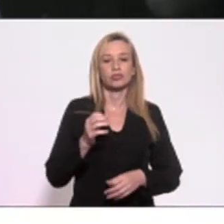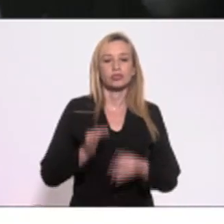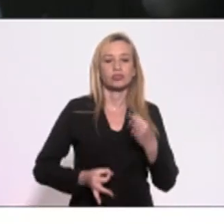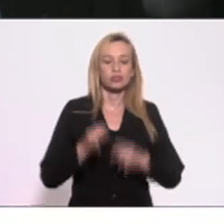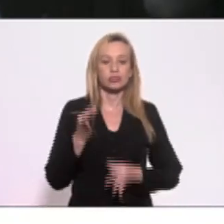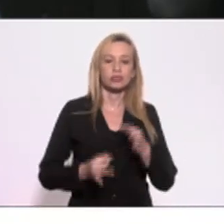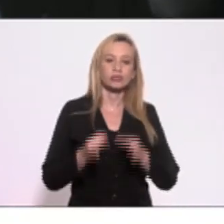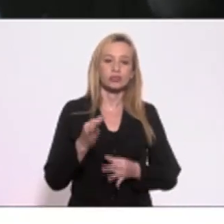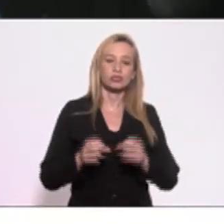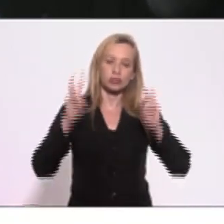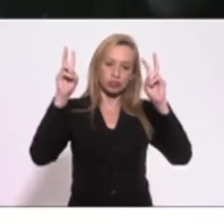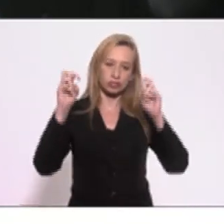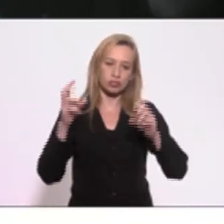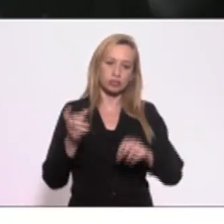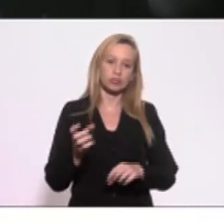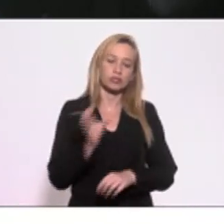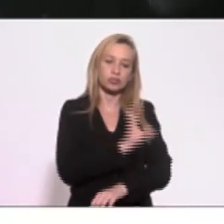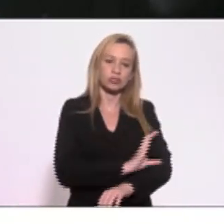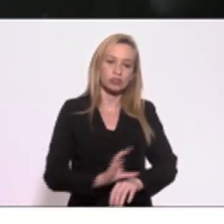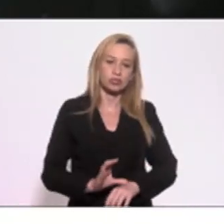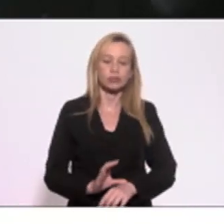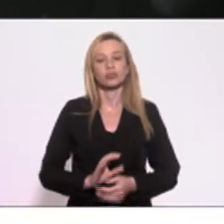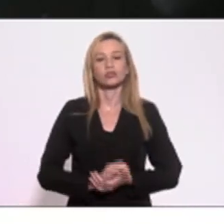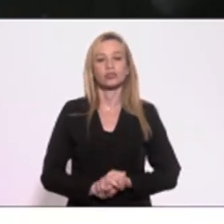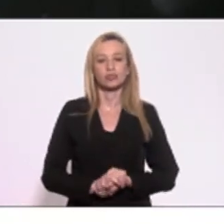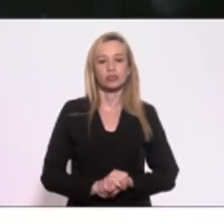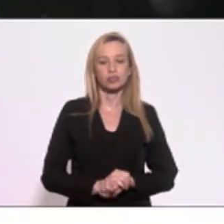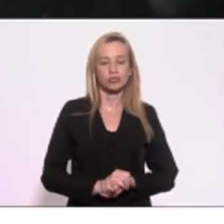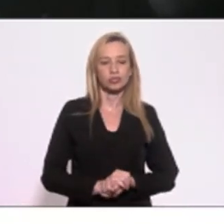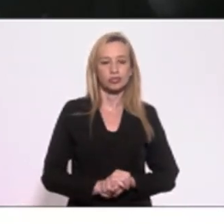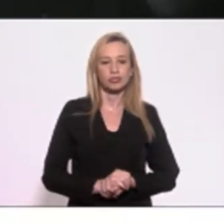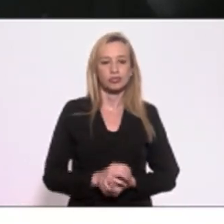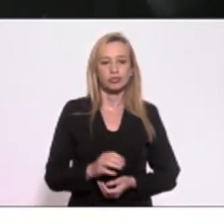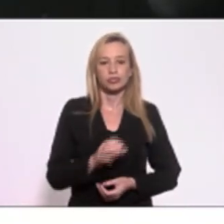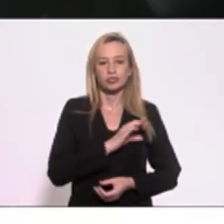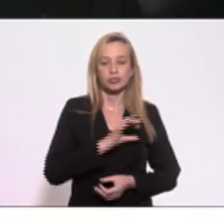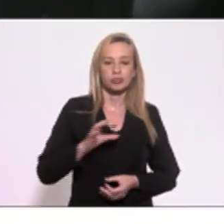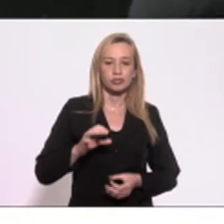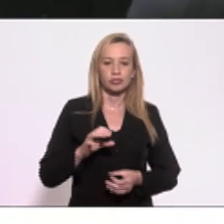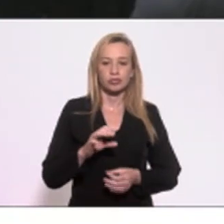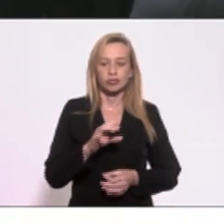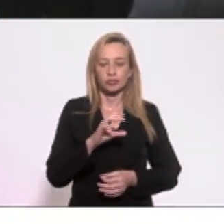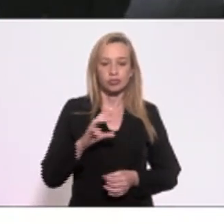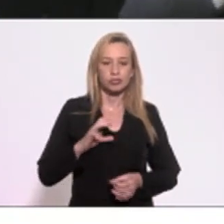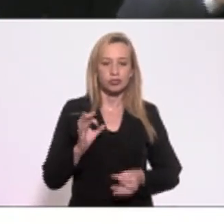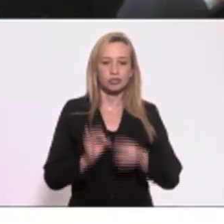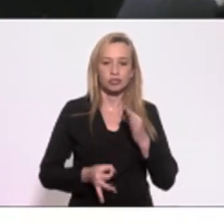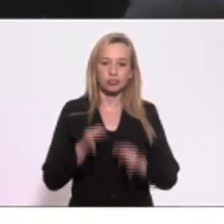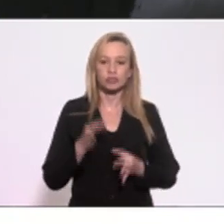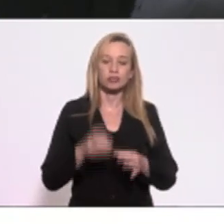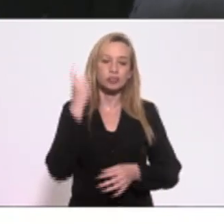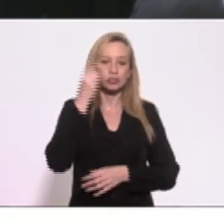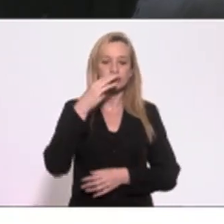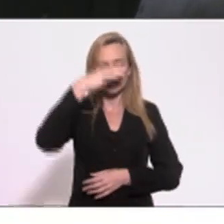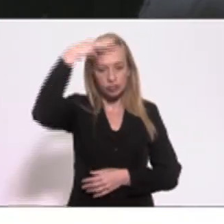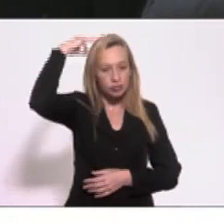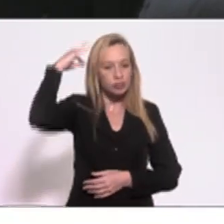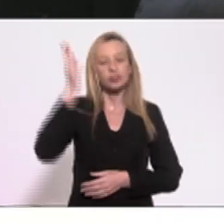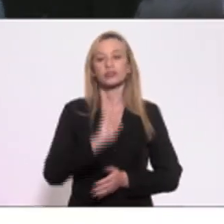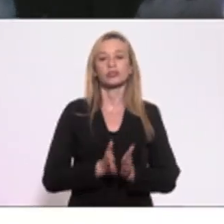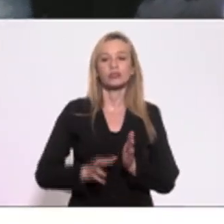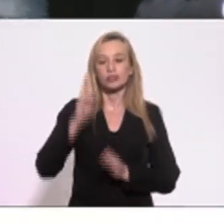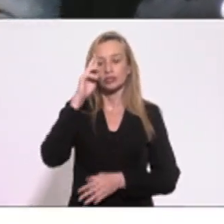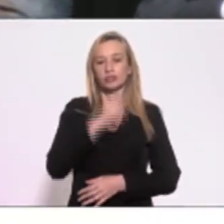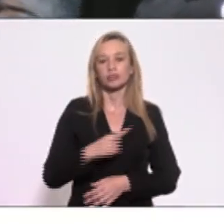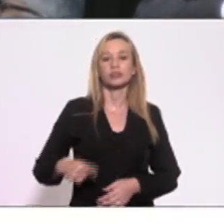de Assuntos Municipais e de Desenvolvimento Regional. Pela Comissão de Constituição e Justiça, deputado Márcio Pacheco. Pela ordem, senhor presidente.